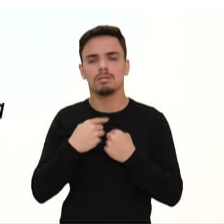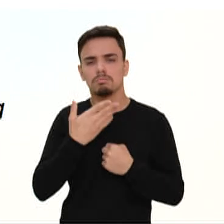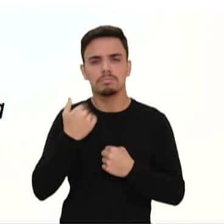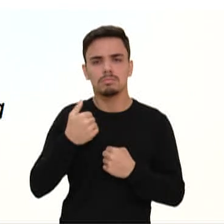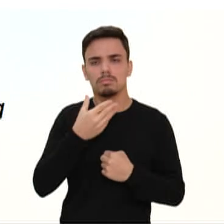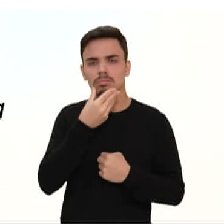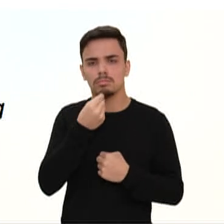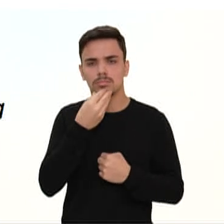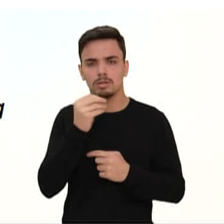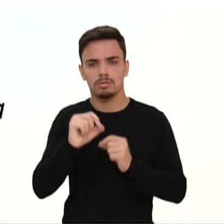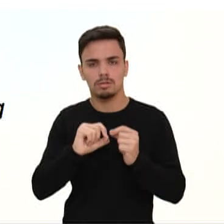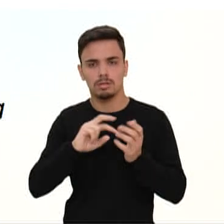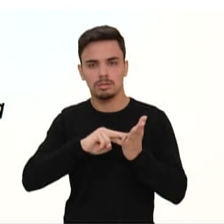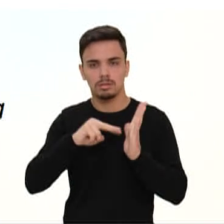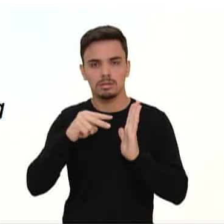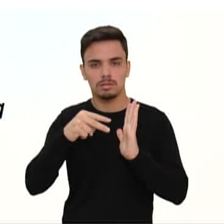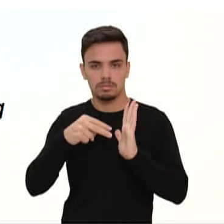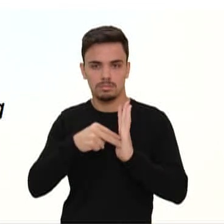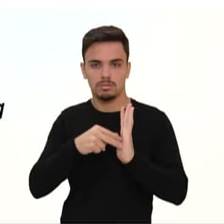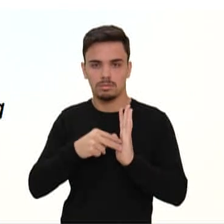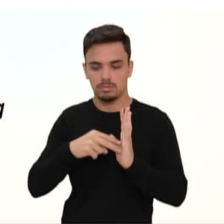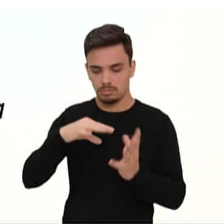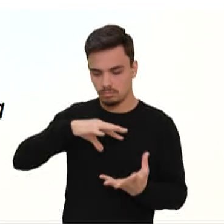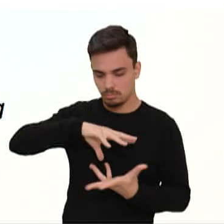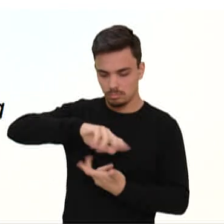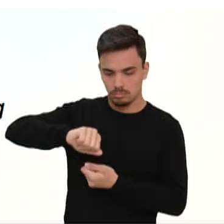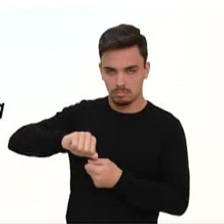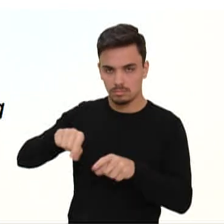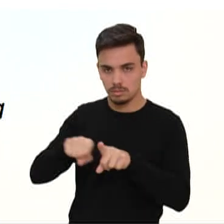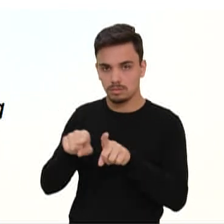terra. Que é o macaco para o homem?